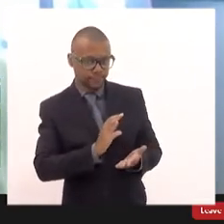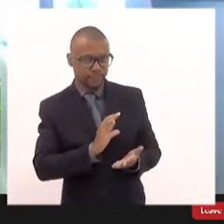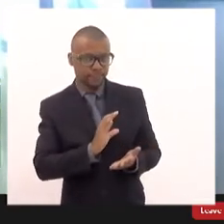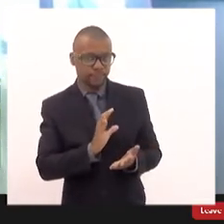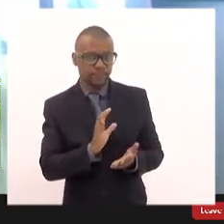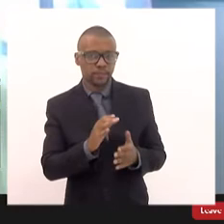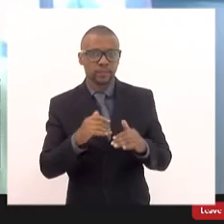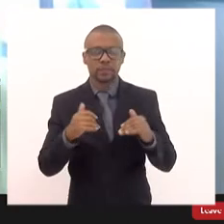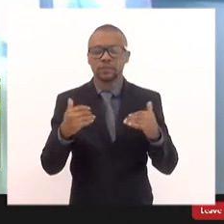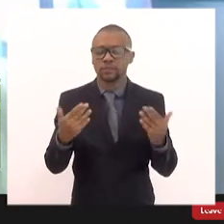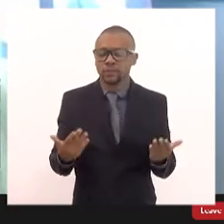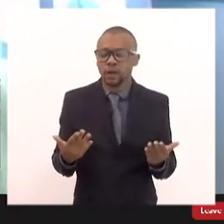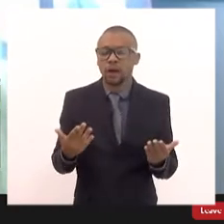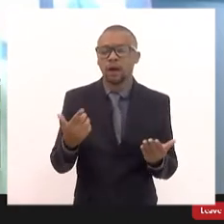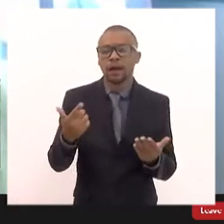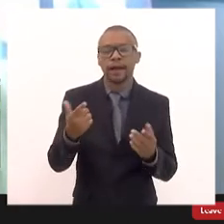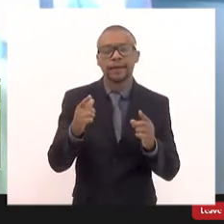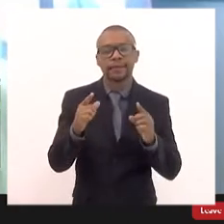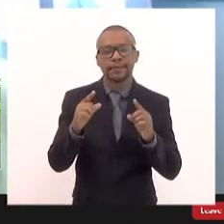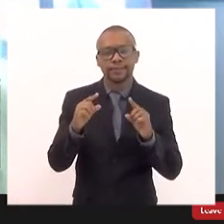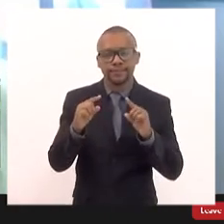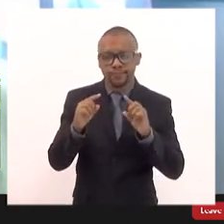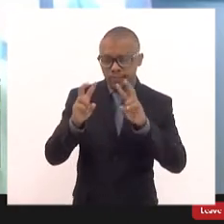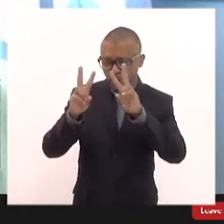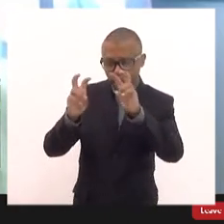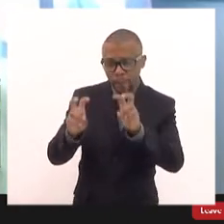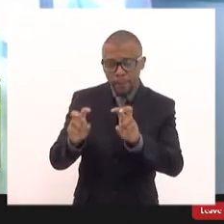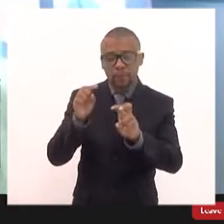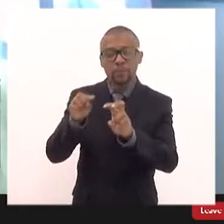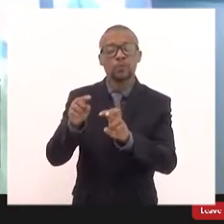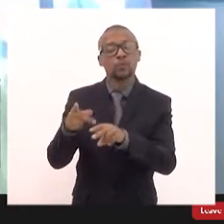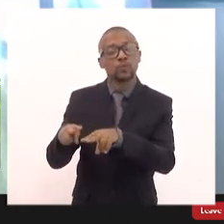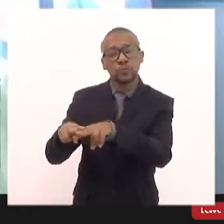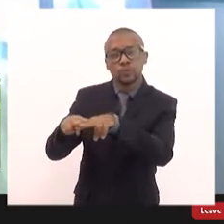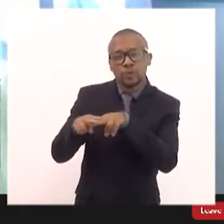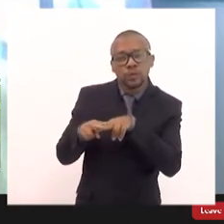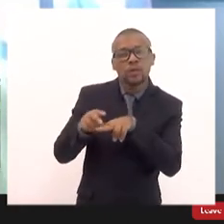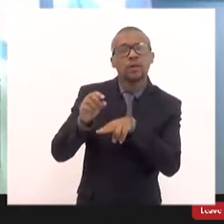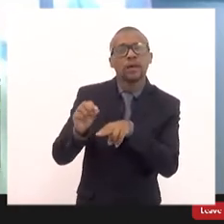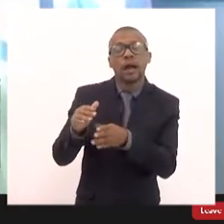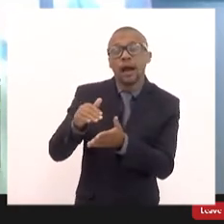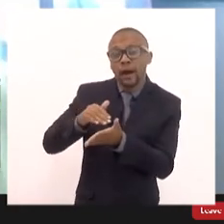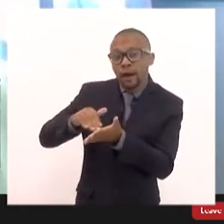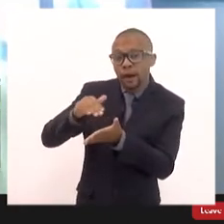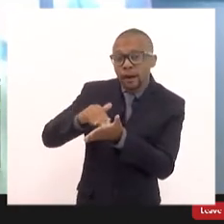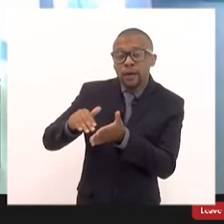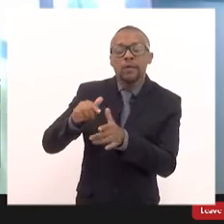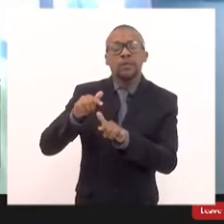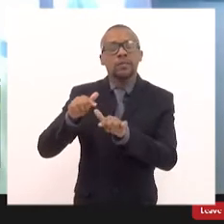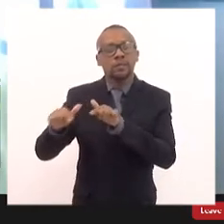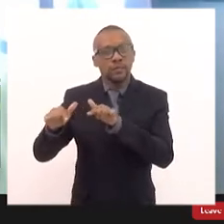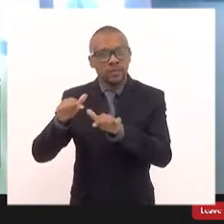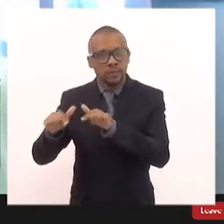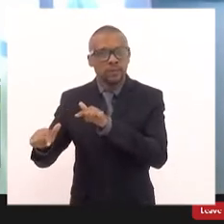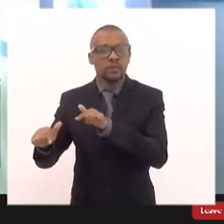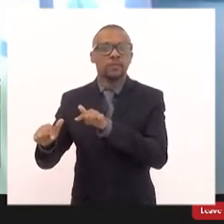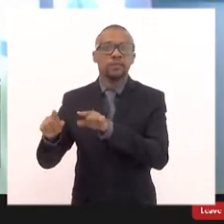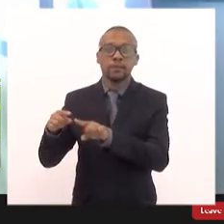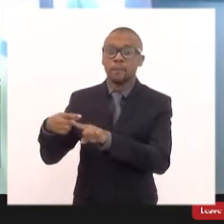essa seguramente é uma das razões que a Secretaria de Trabalho e Renda